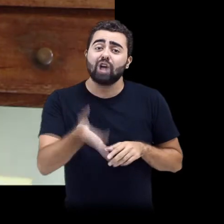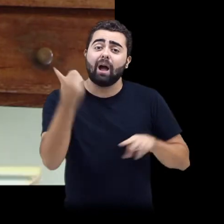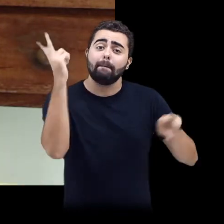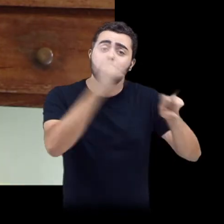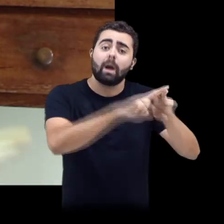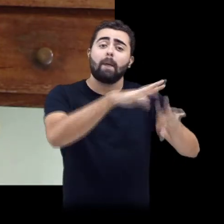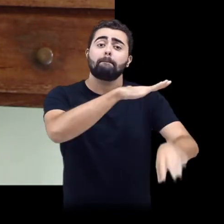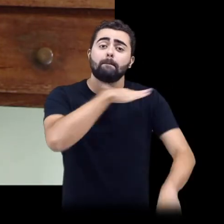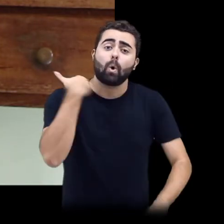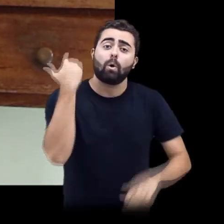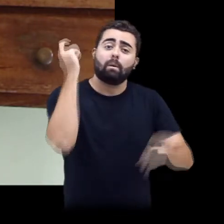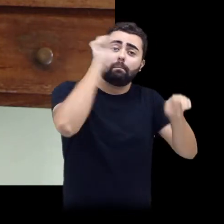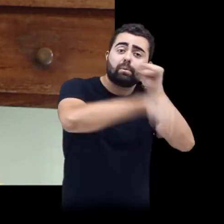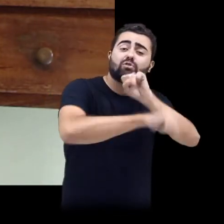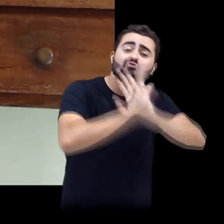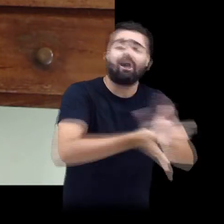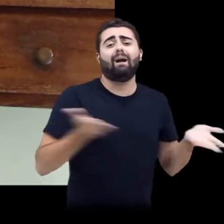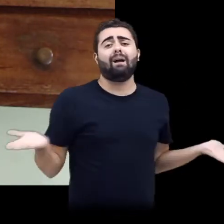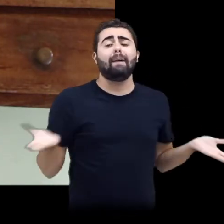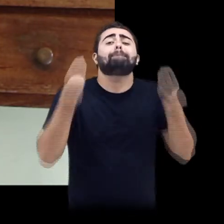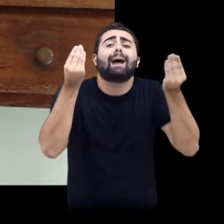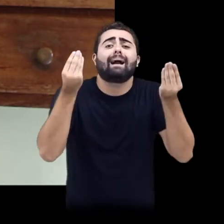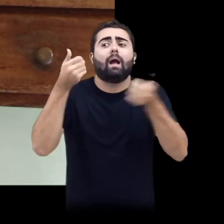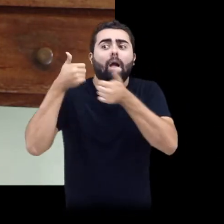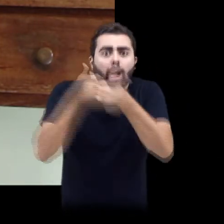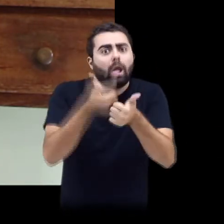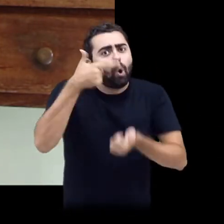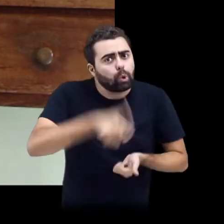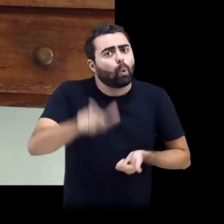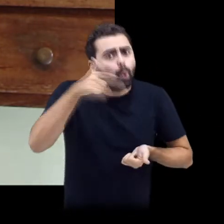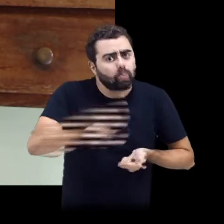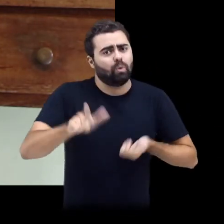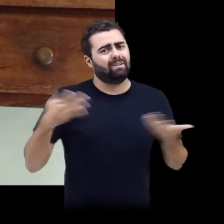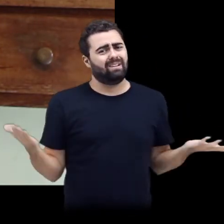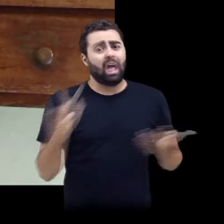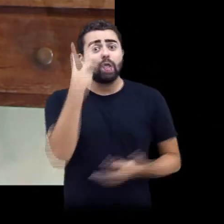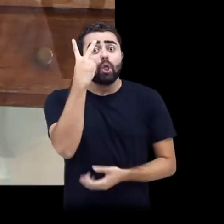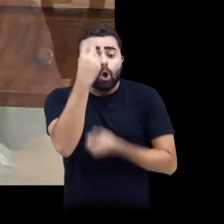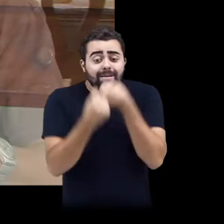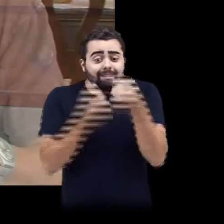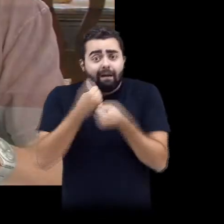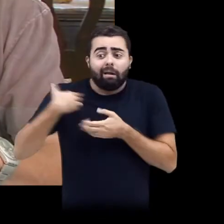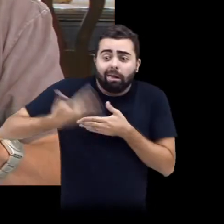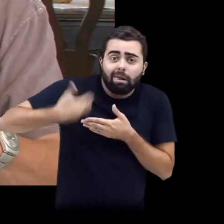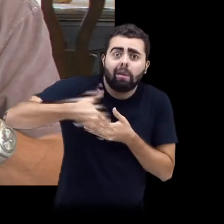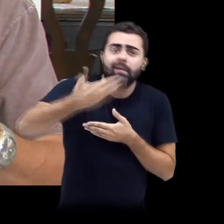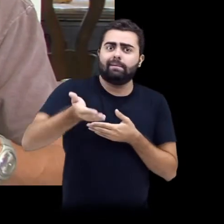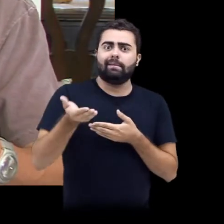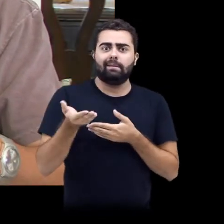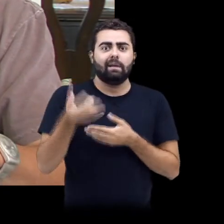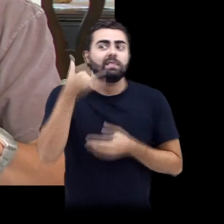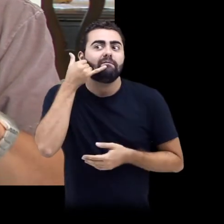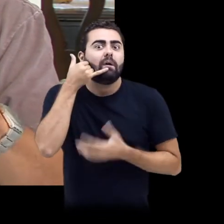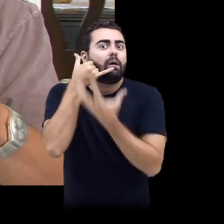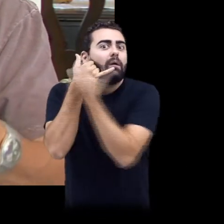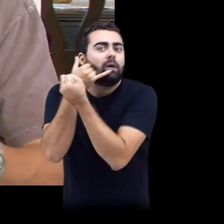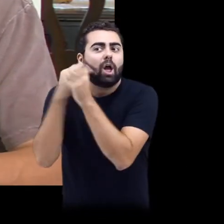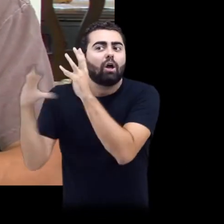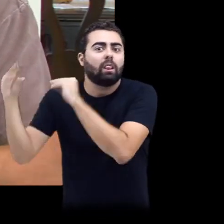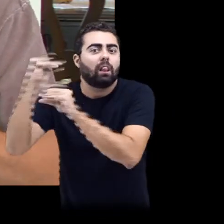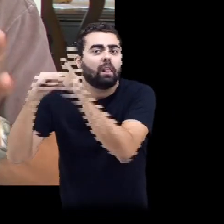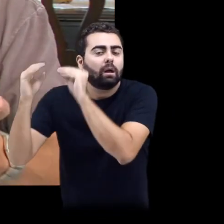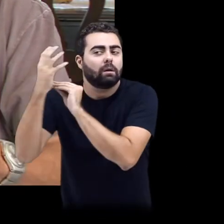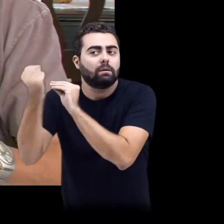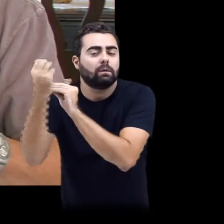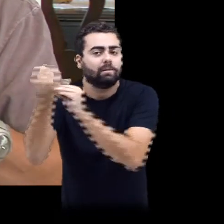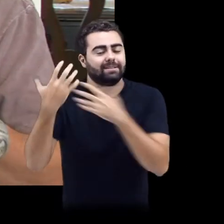estava morto, por que continuaram ainda por quase 2 anos ouvindo nossas conversas? Eles também se preocupavam com aquelas pessoas